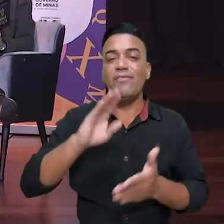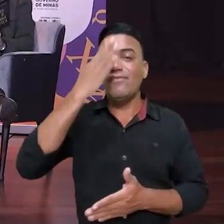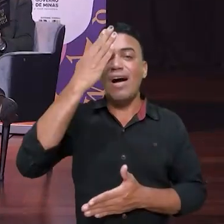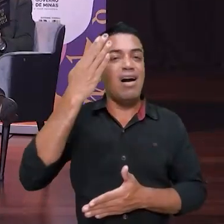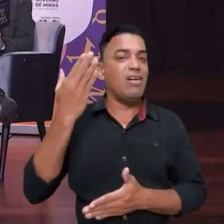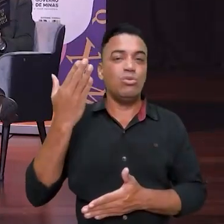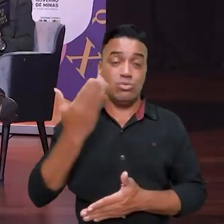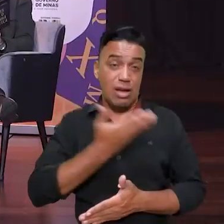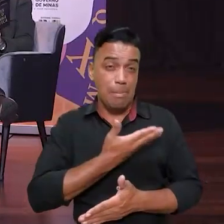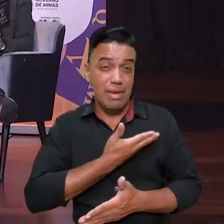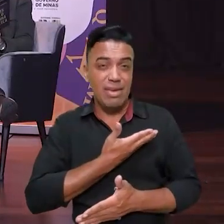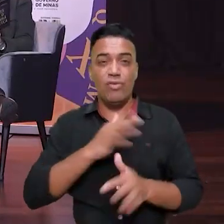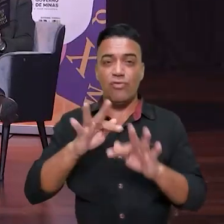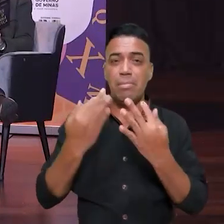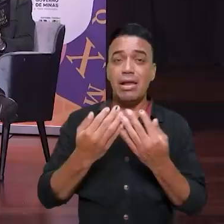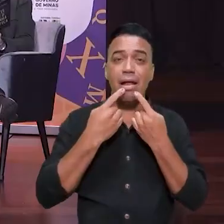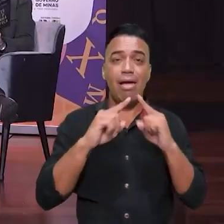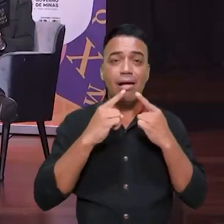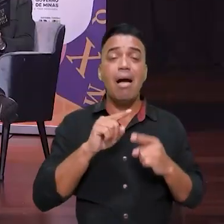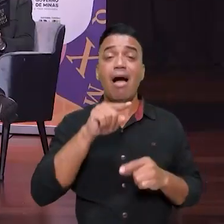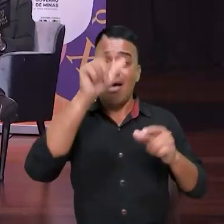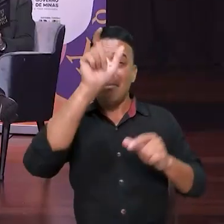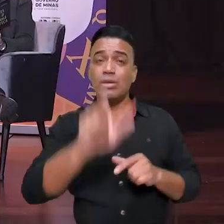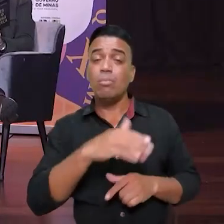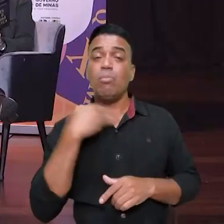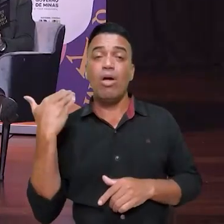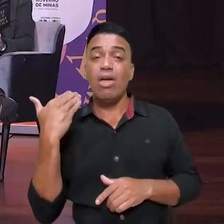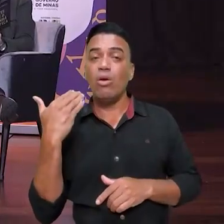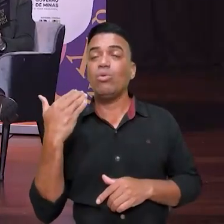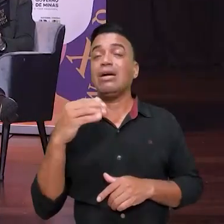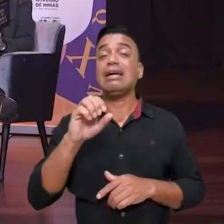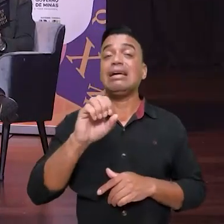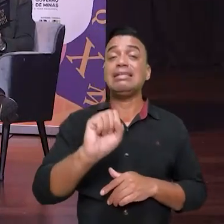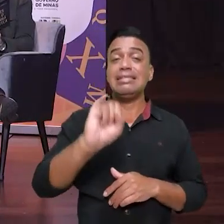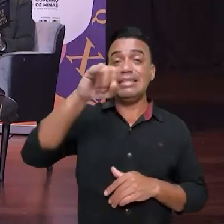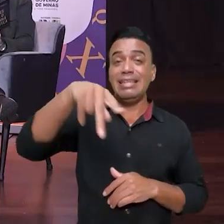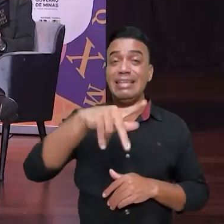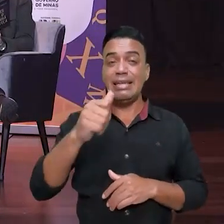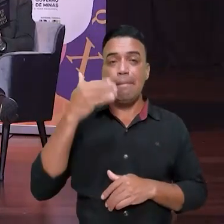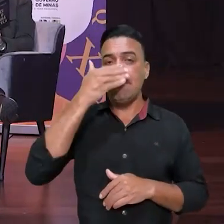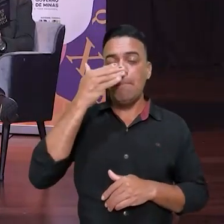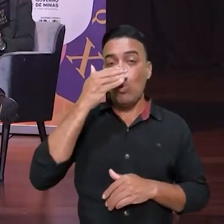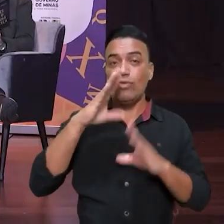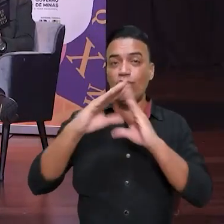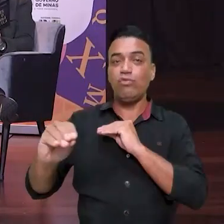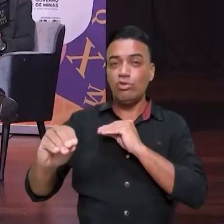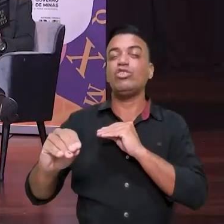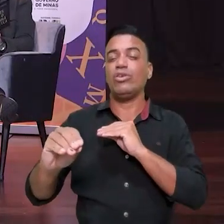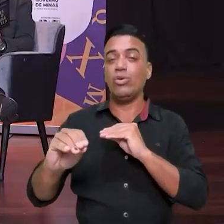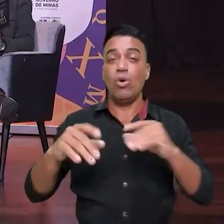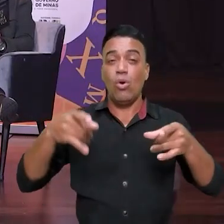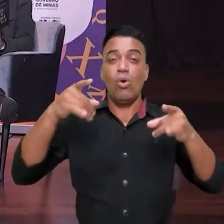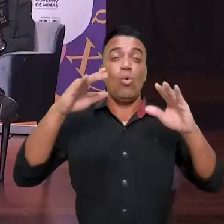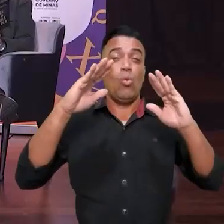fulana não deixou amigos ou parentes para reclamar o corpo. Apenas uma pista, Sininha, puta foragida, ex-ocupante do quarto